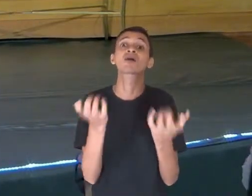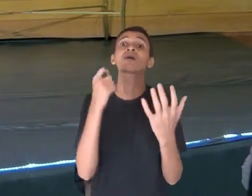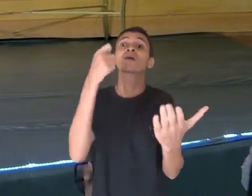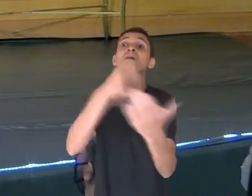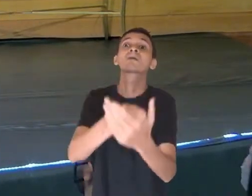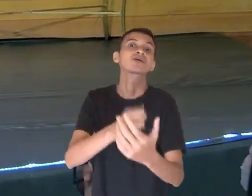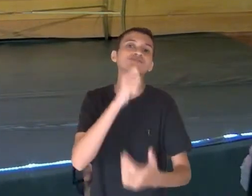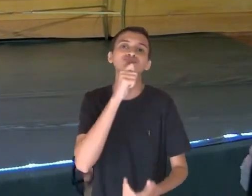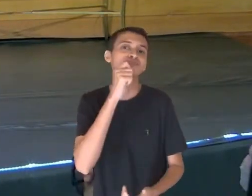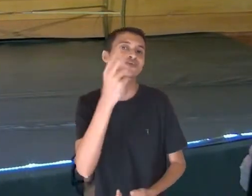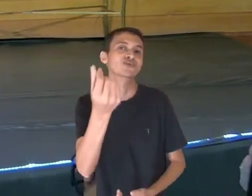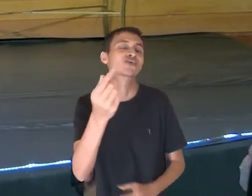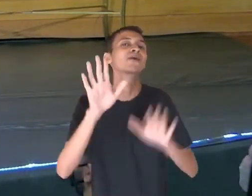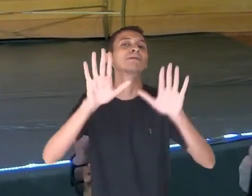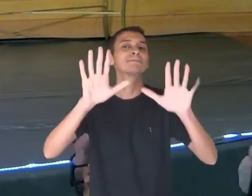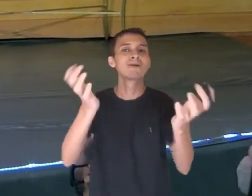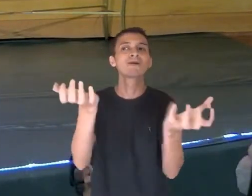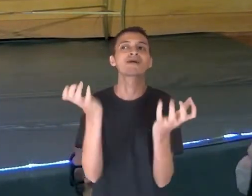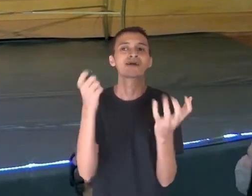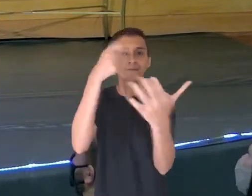não tenho dinheiro, mas eu vou te comprar.